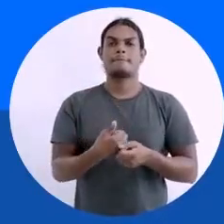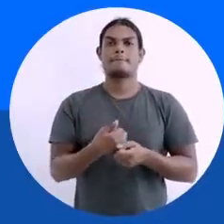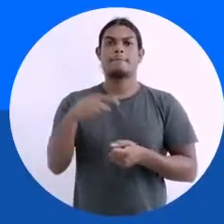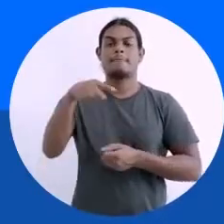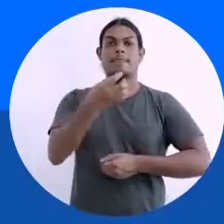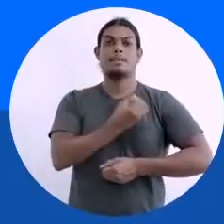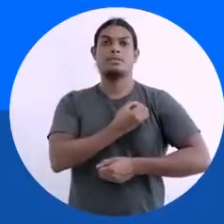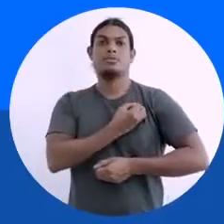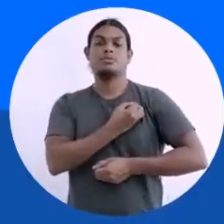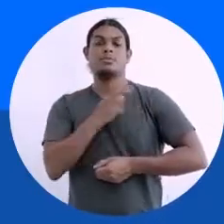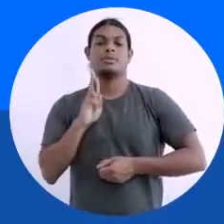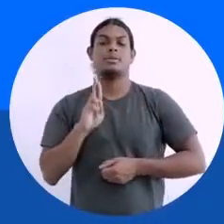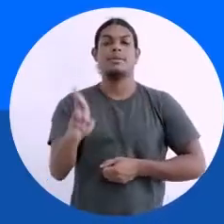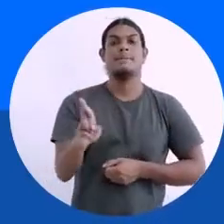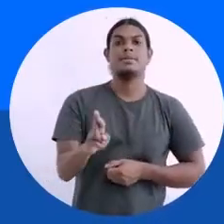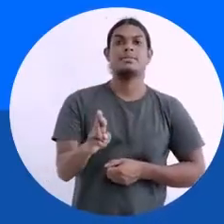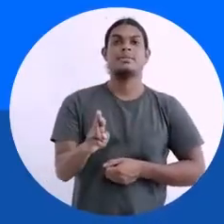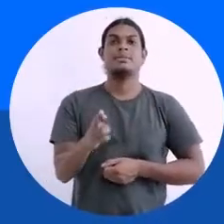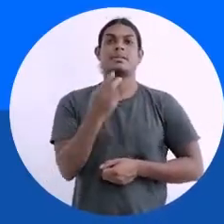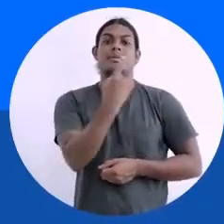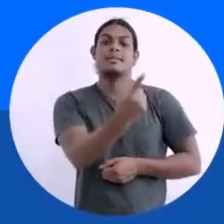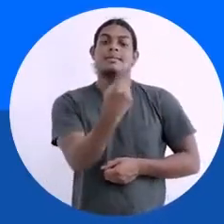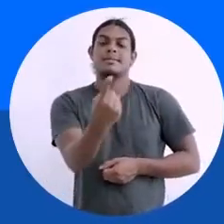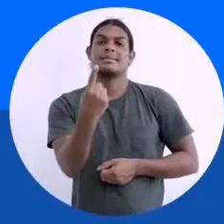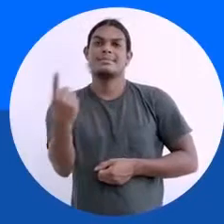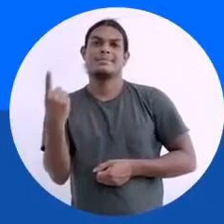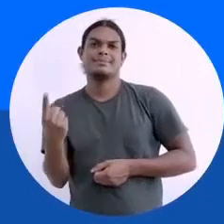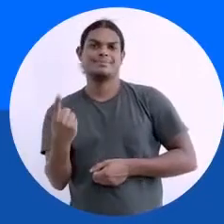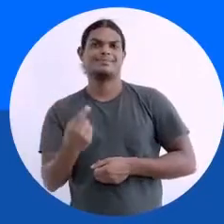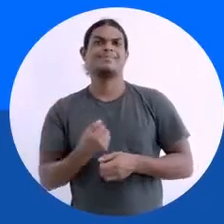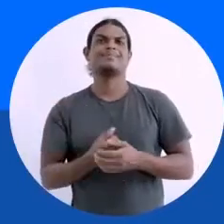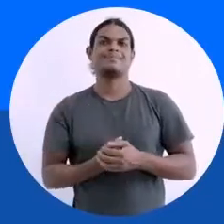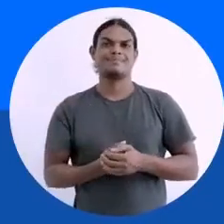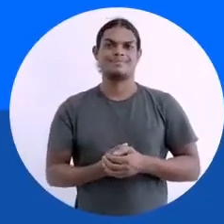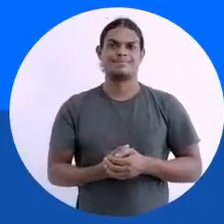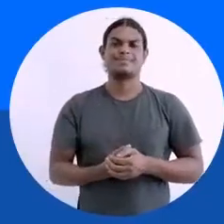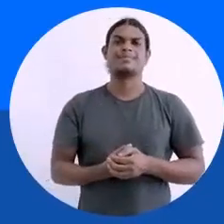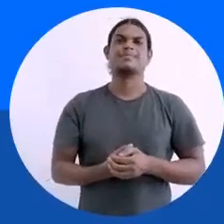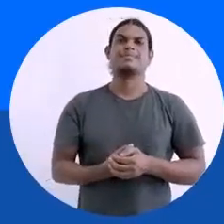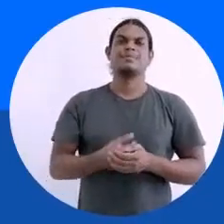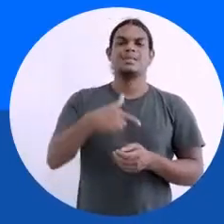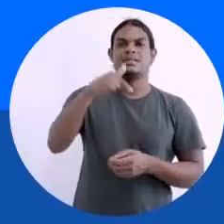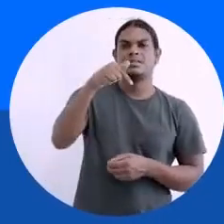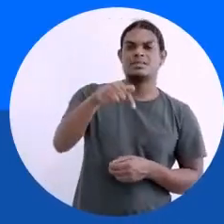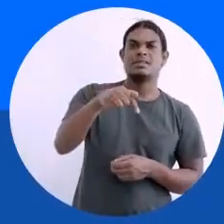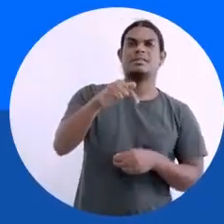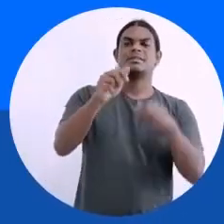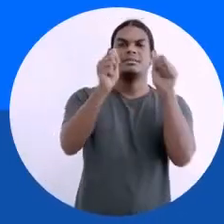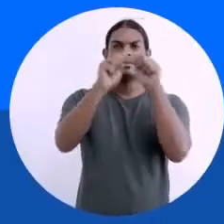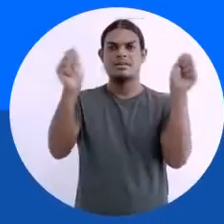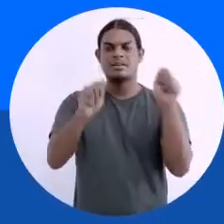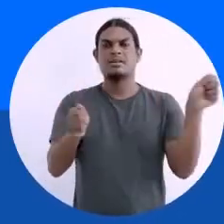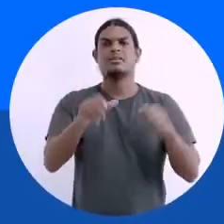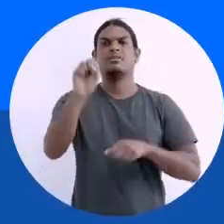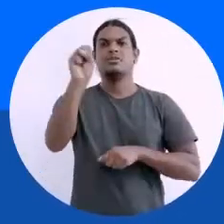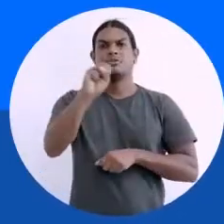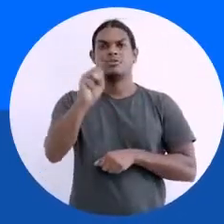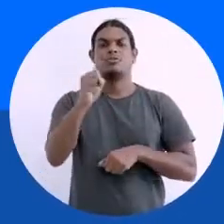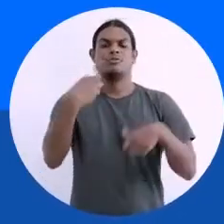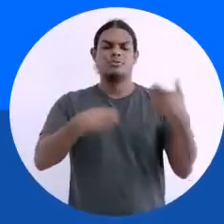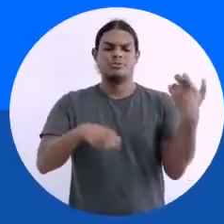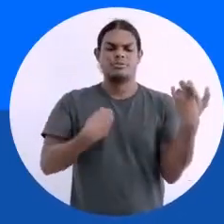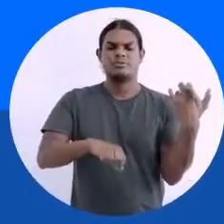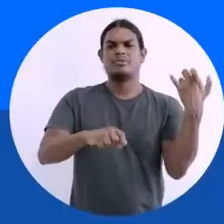números representam exatamente o que eu falei. 7 artes, 8 instrumentos musicais, o 7 que vem depois é instrumentos de corda e o ponto 2